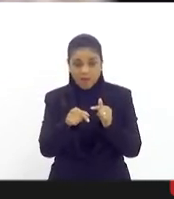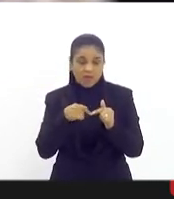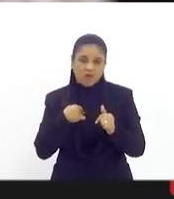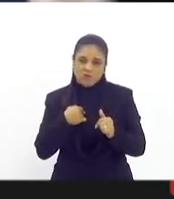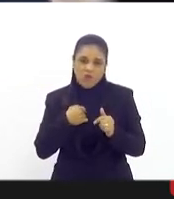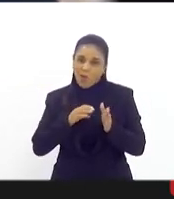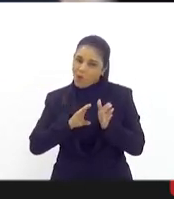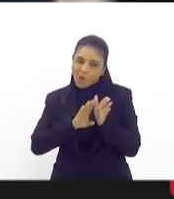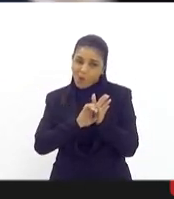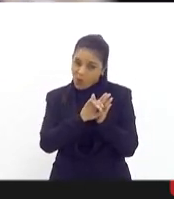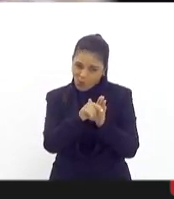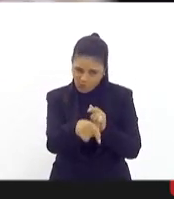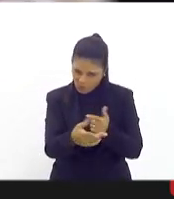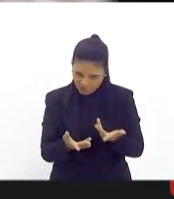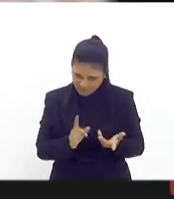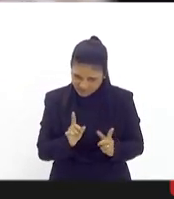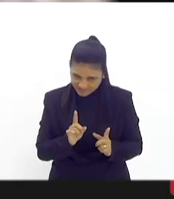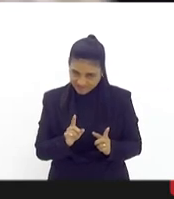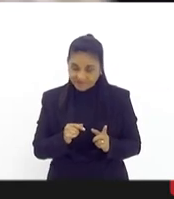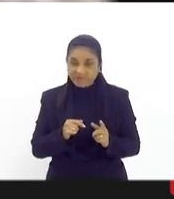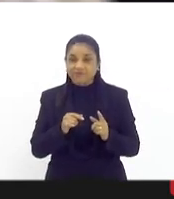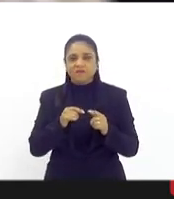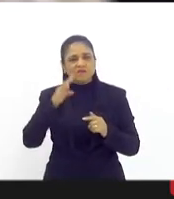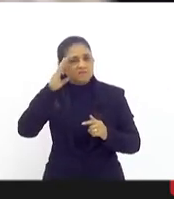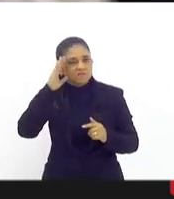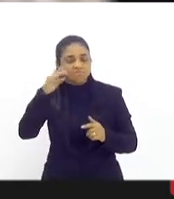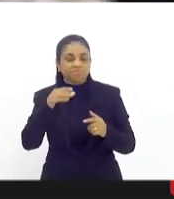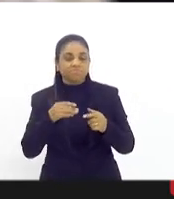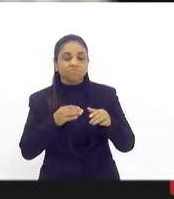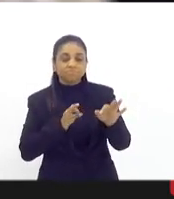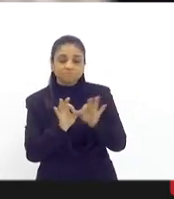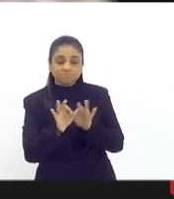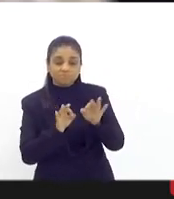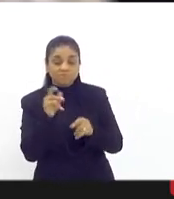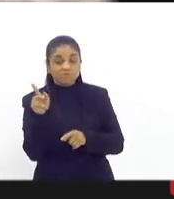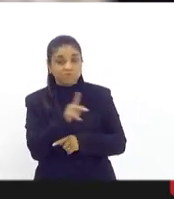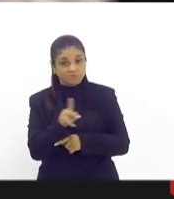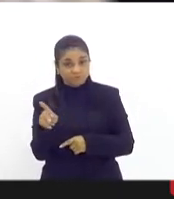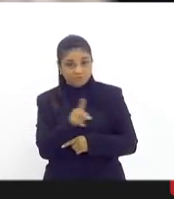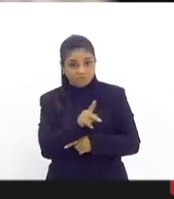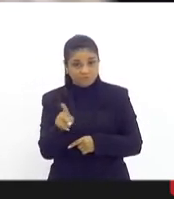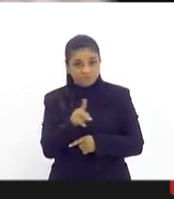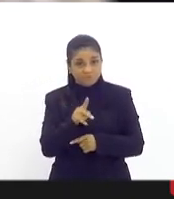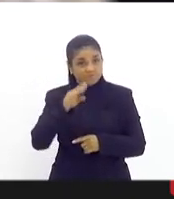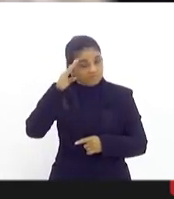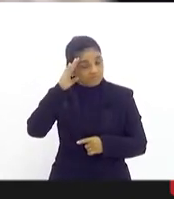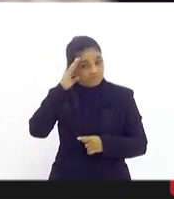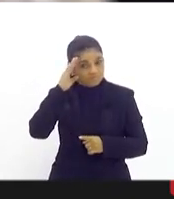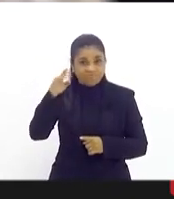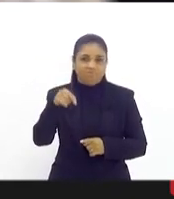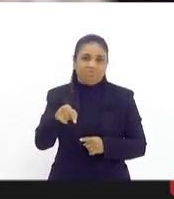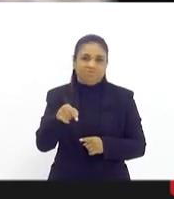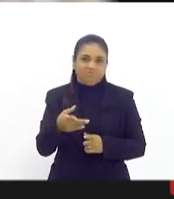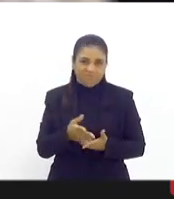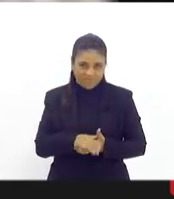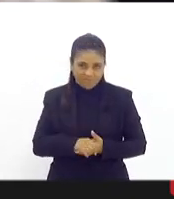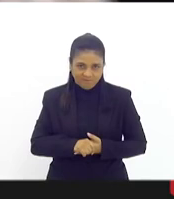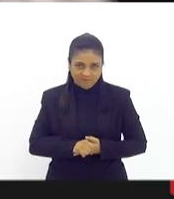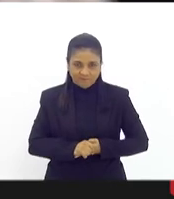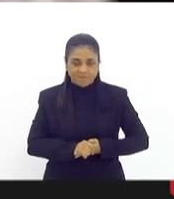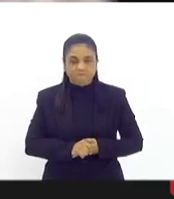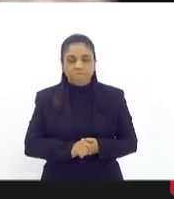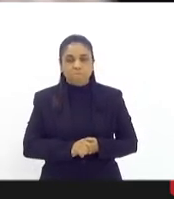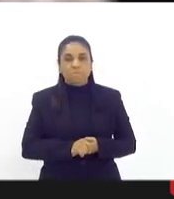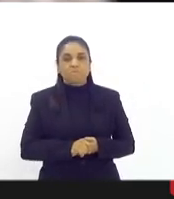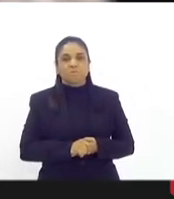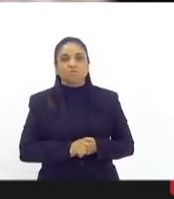Google. Então, é fundamental que a gente tenha essa preparação dos professores de maneira com prioridade absoluta, né?